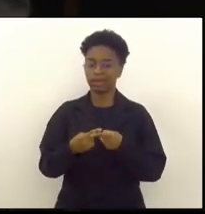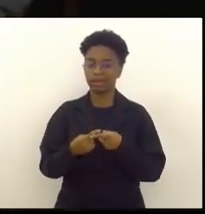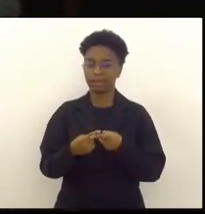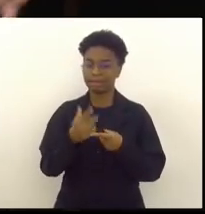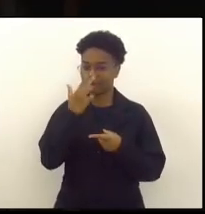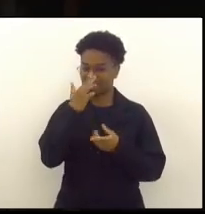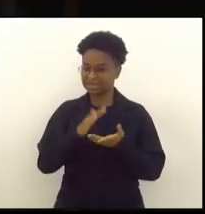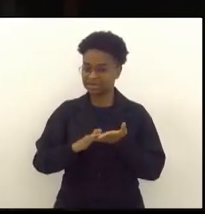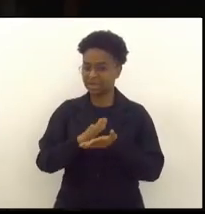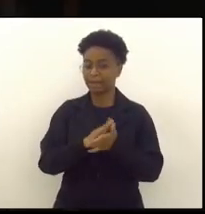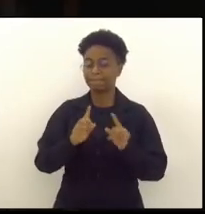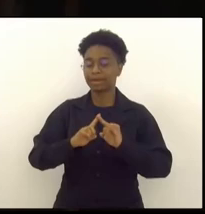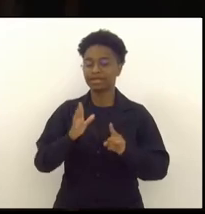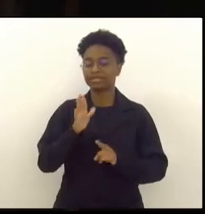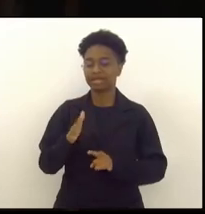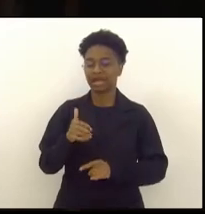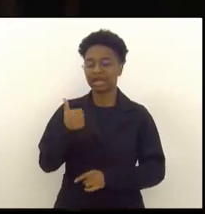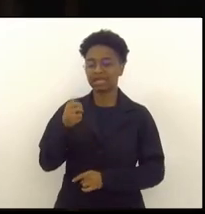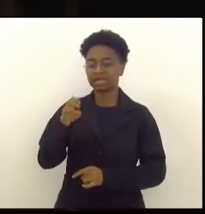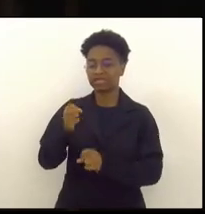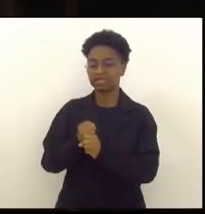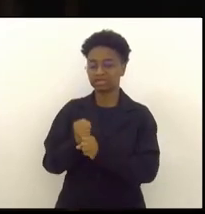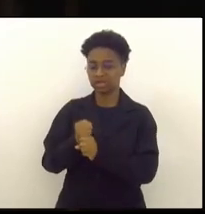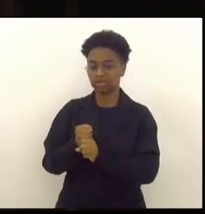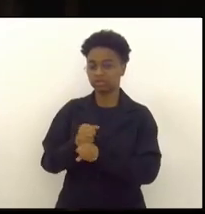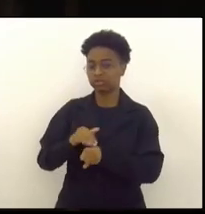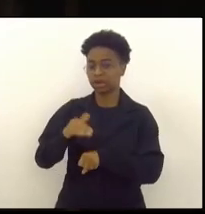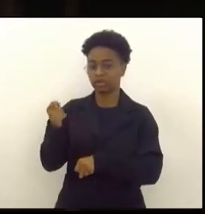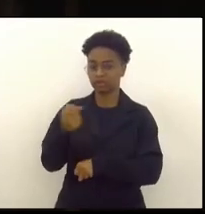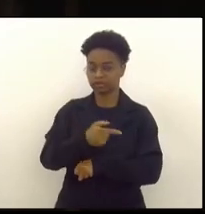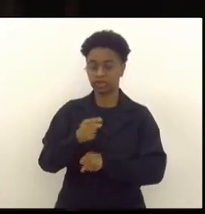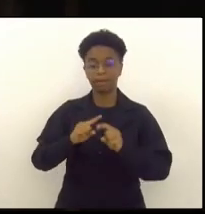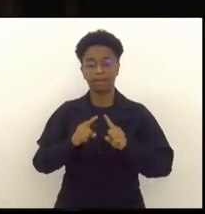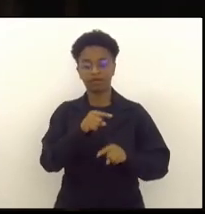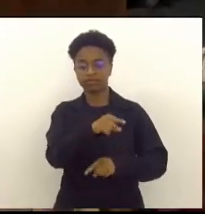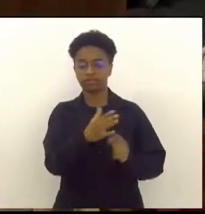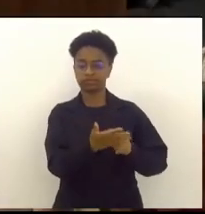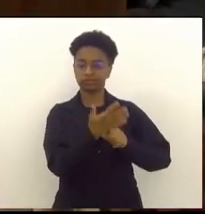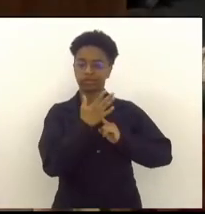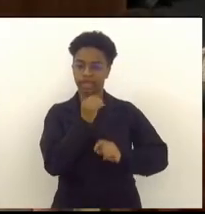Eu tenho mais 15 anos que você de carreira, mas você para mim é um exemplo. Obrigado.